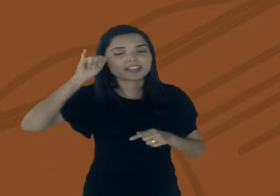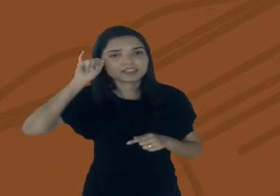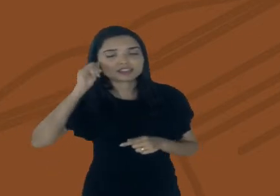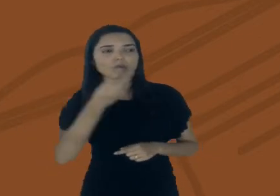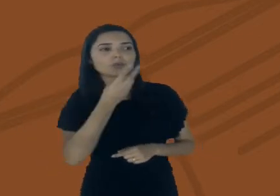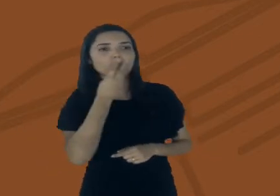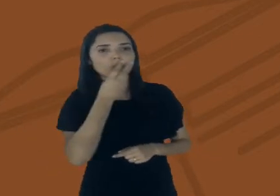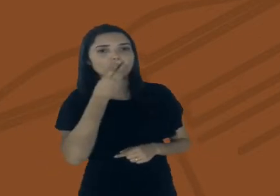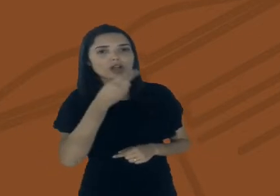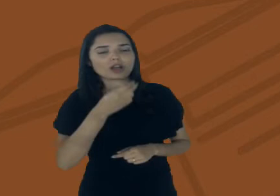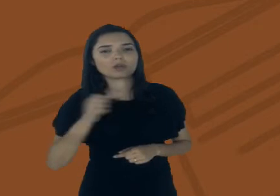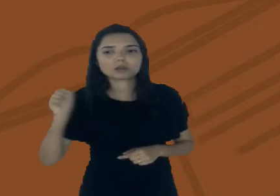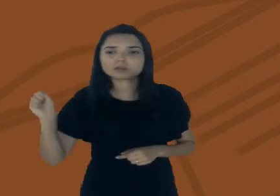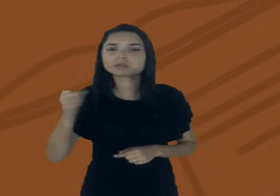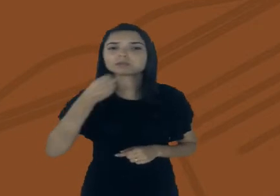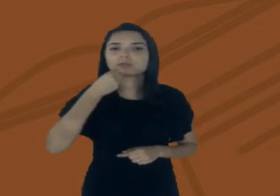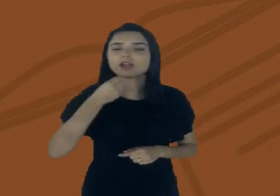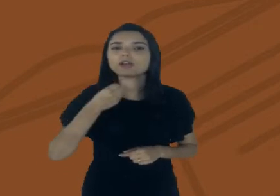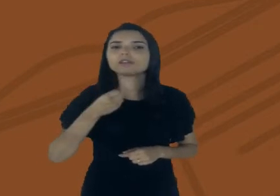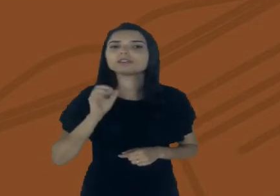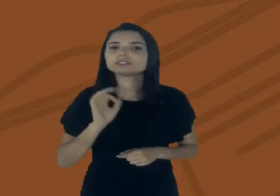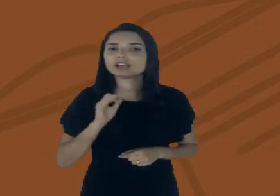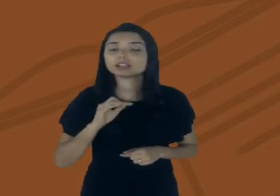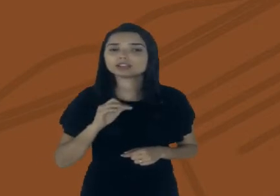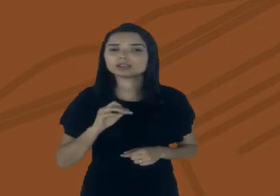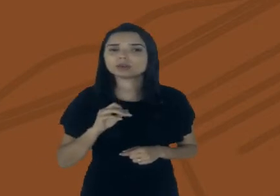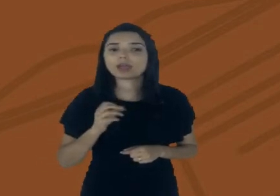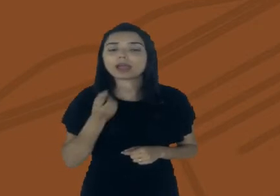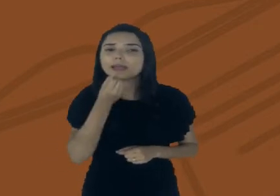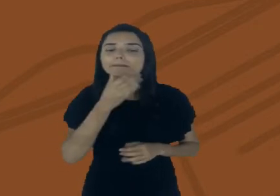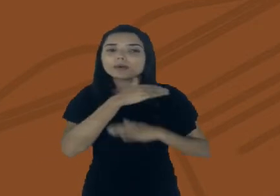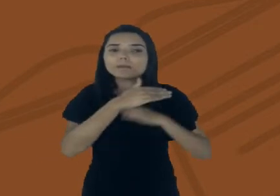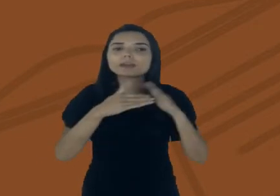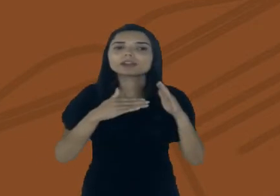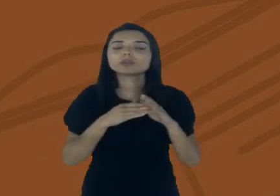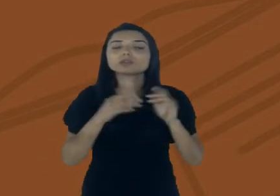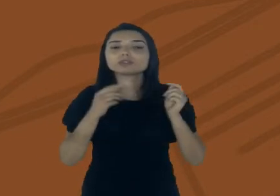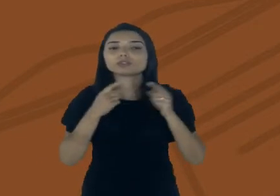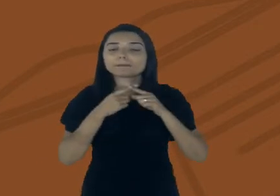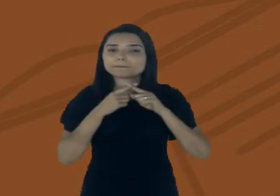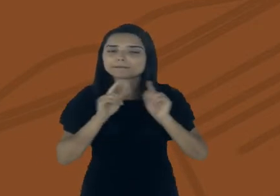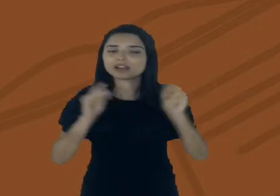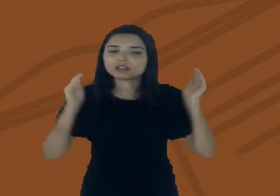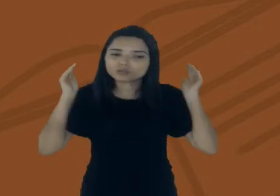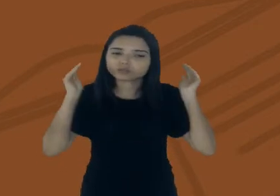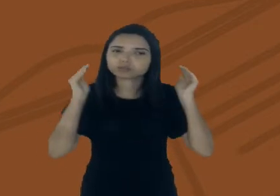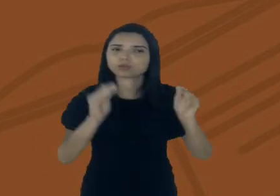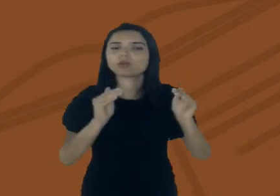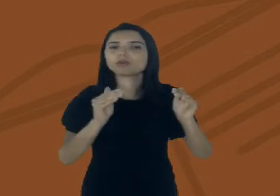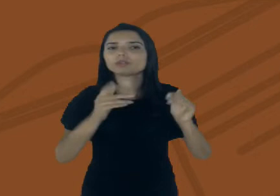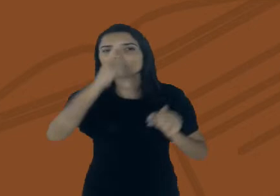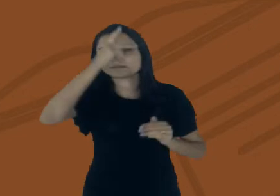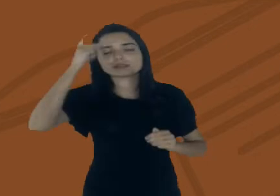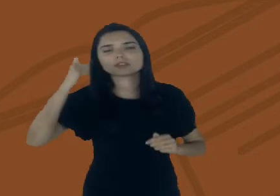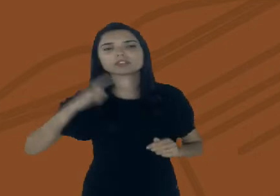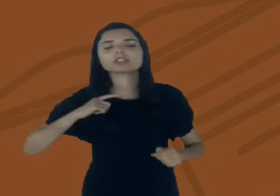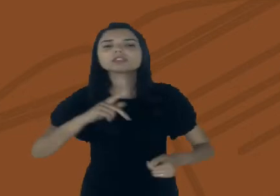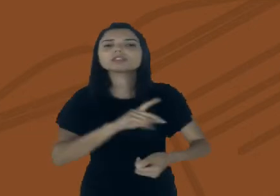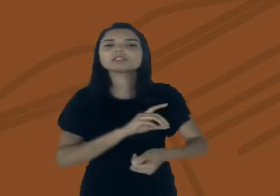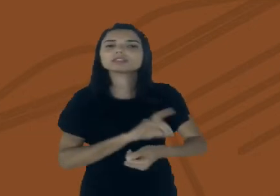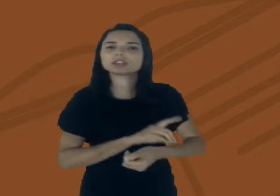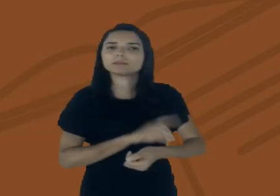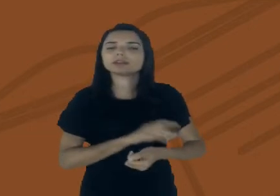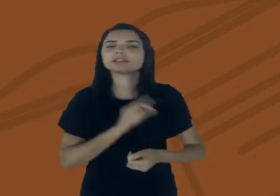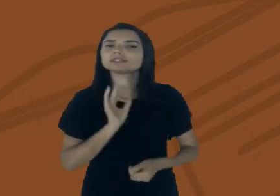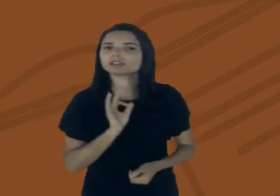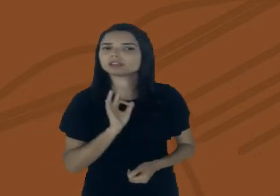servem para todo mundo, mas ela está bem direcionada às pessoas que já têm diabetes, certo? Já são diagnosticadas. Então, vamos